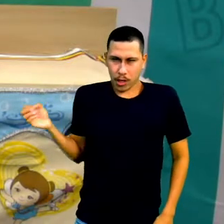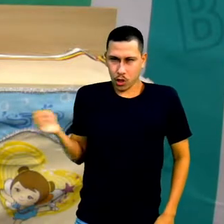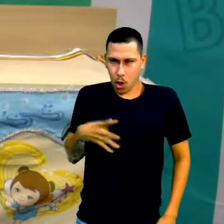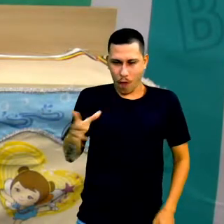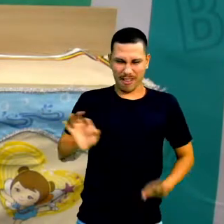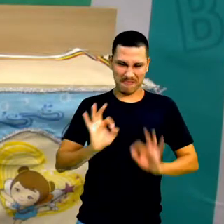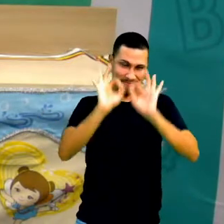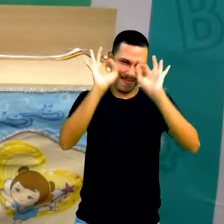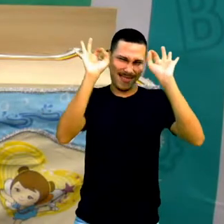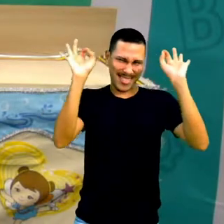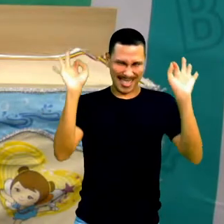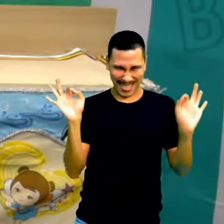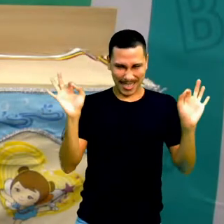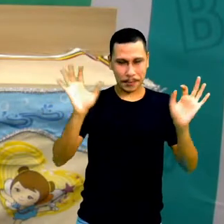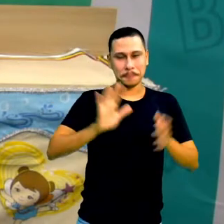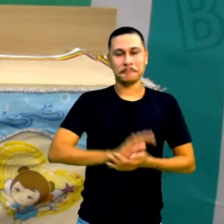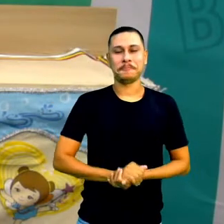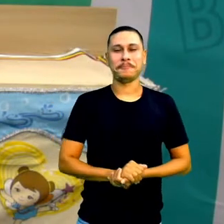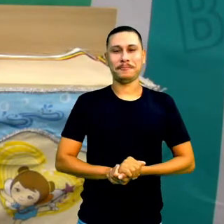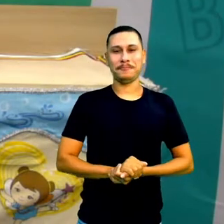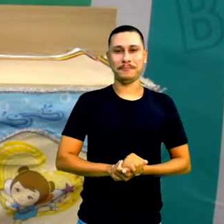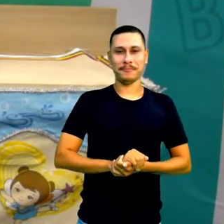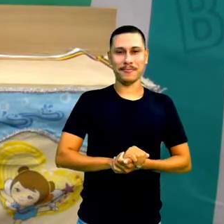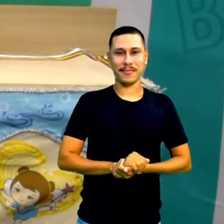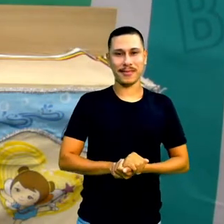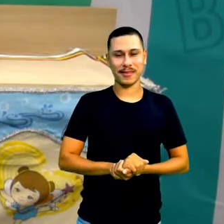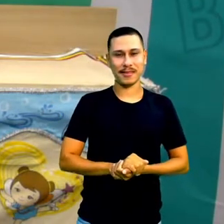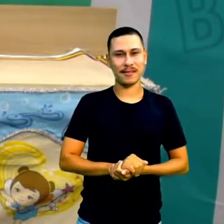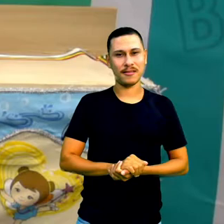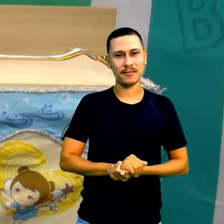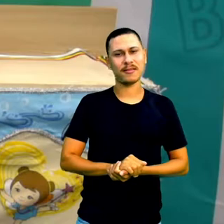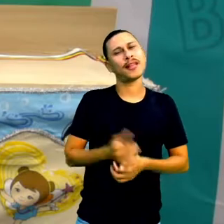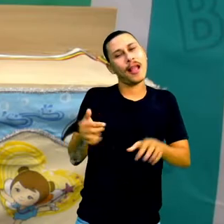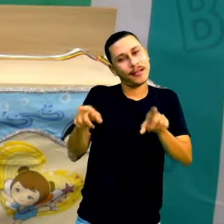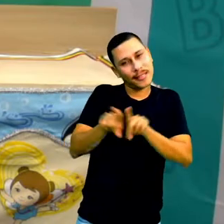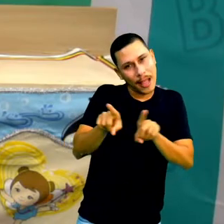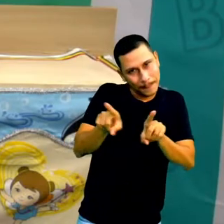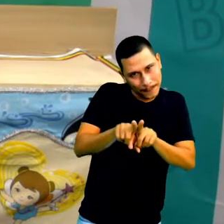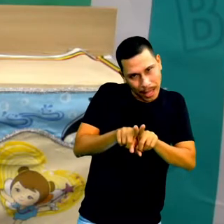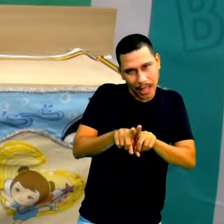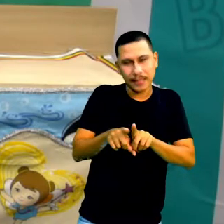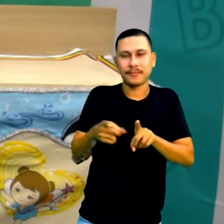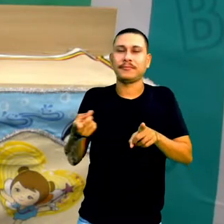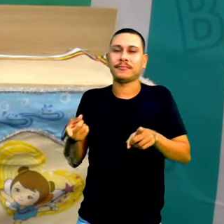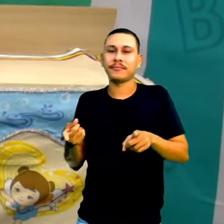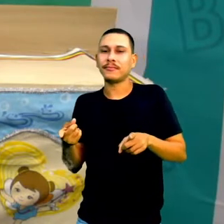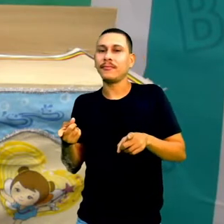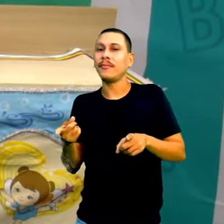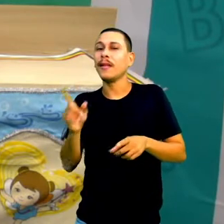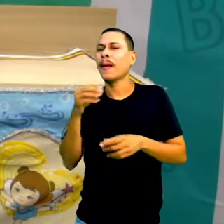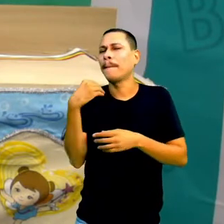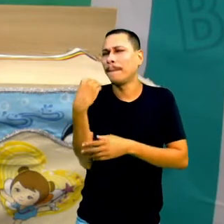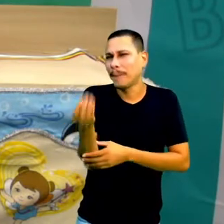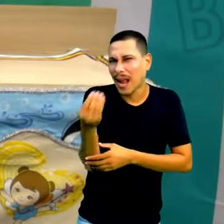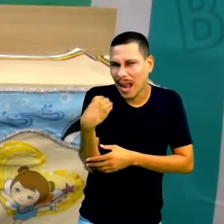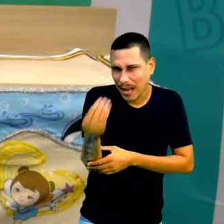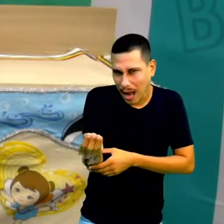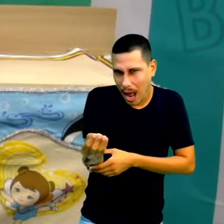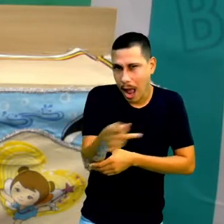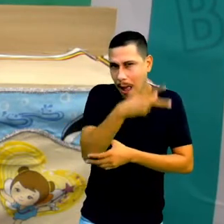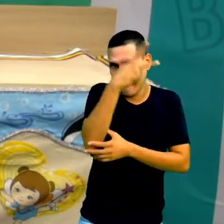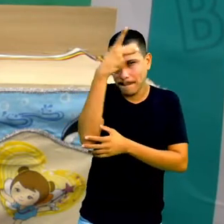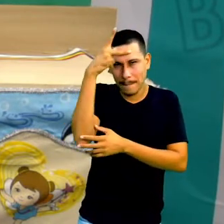muito bela, tá certo? E que também ia desmascarar aqueles que